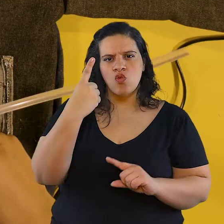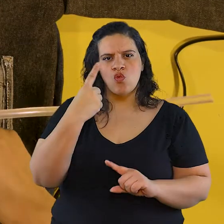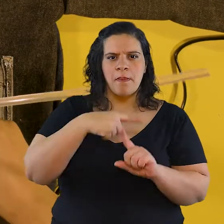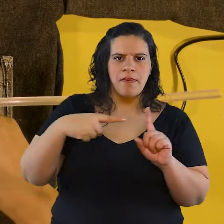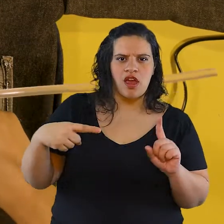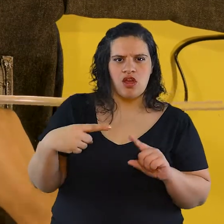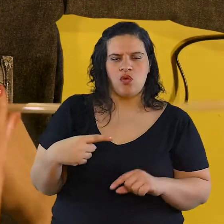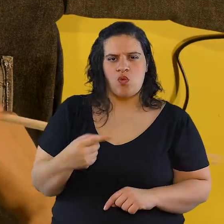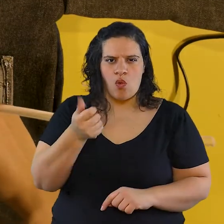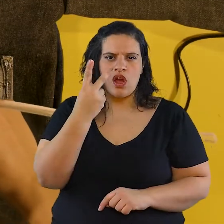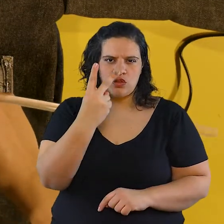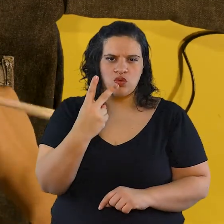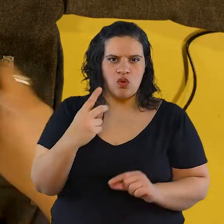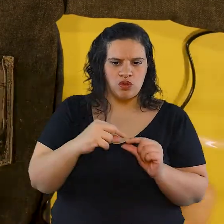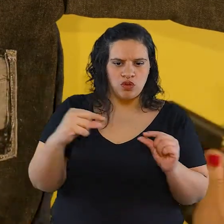1,5 bastão